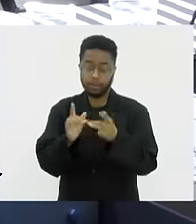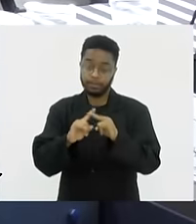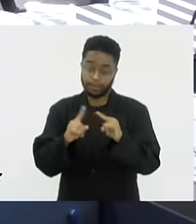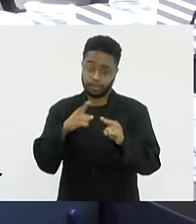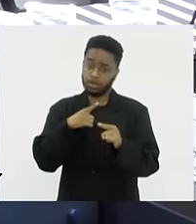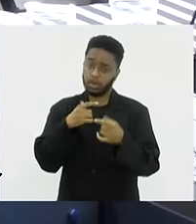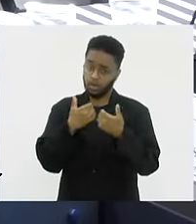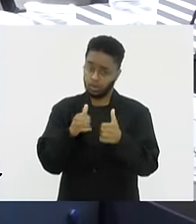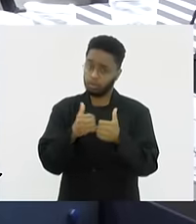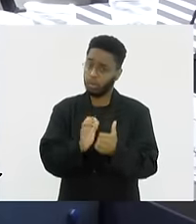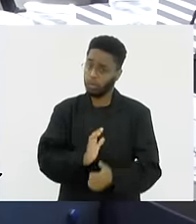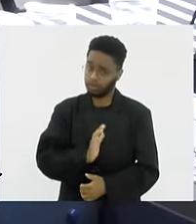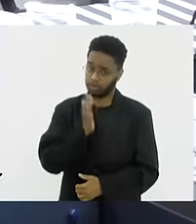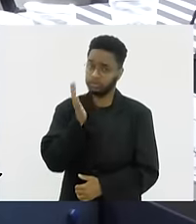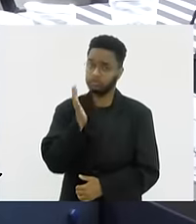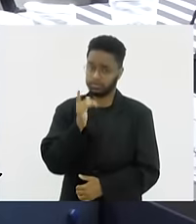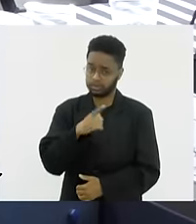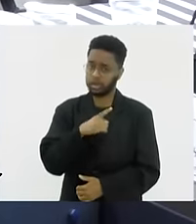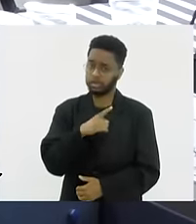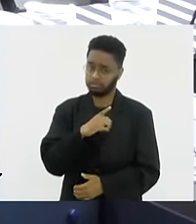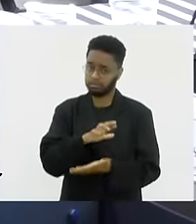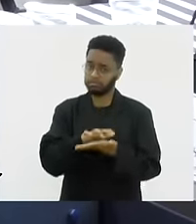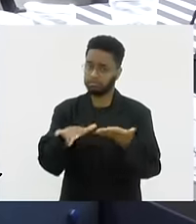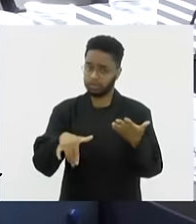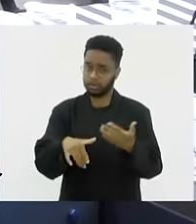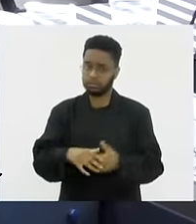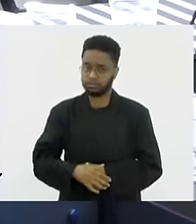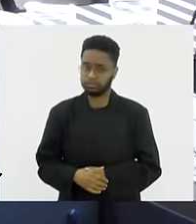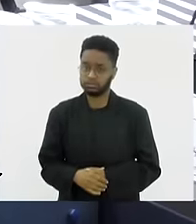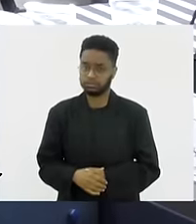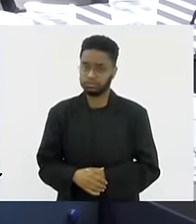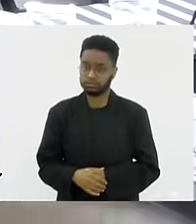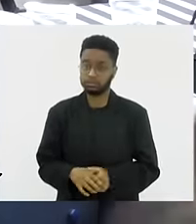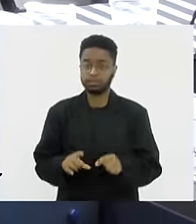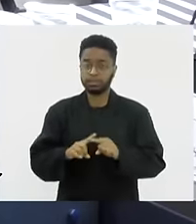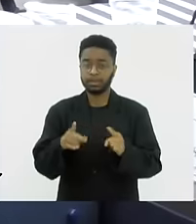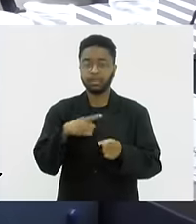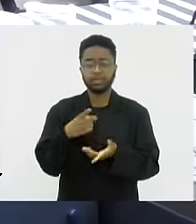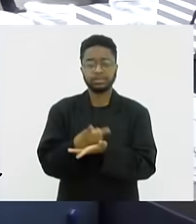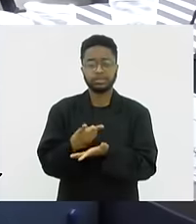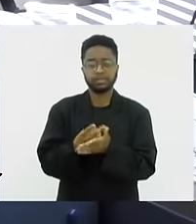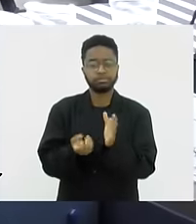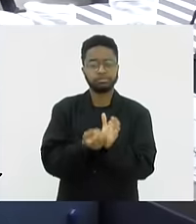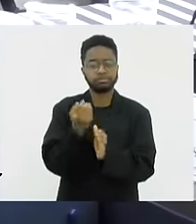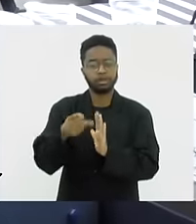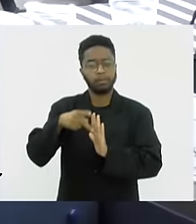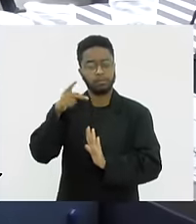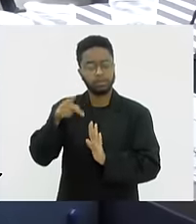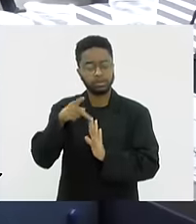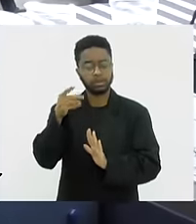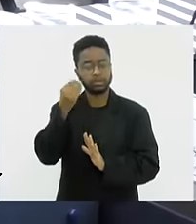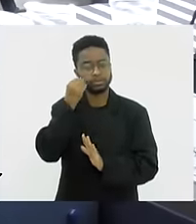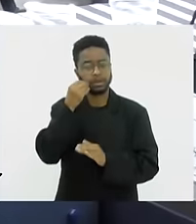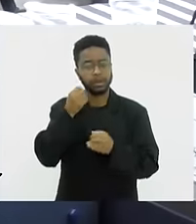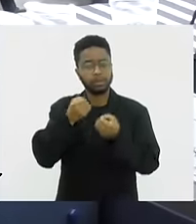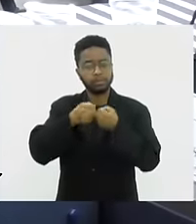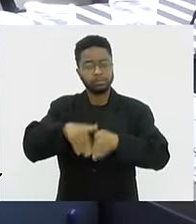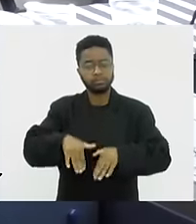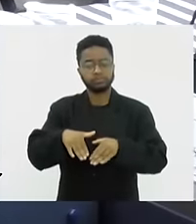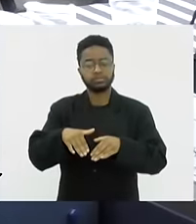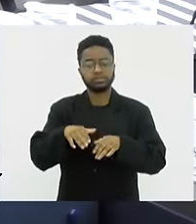estados deploráveis. Deploráveis. E a todo momento são feitas portarias para prejudicar o transporte